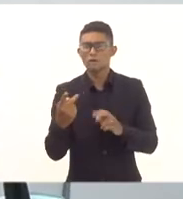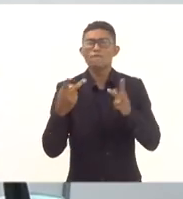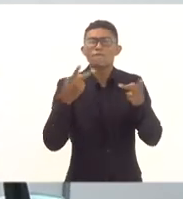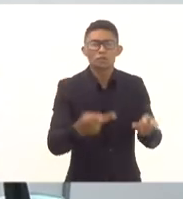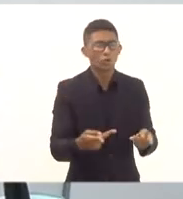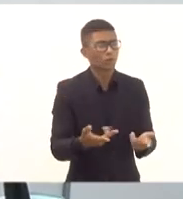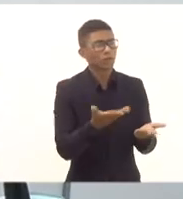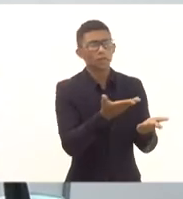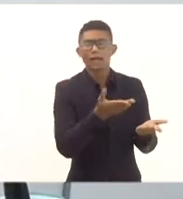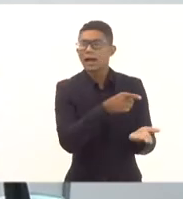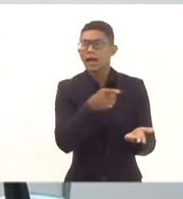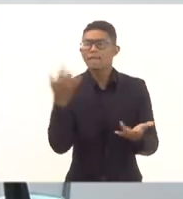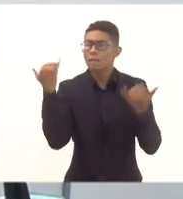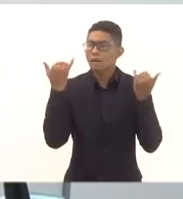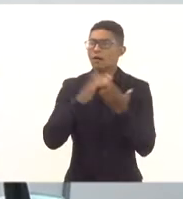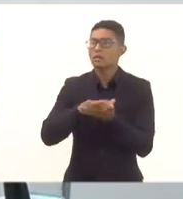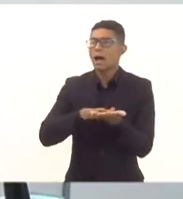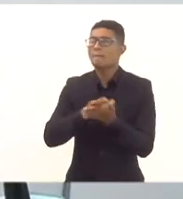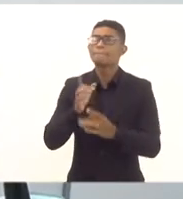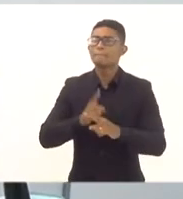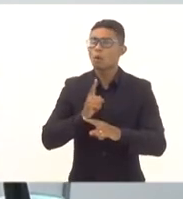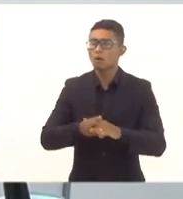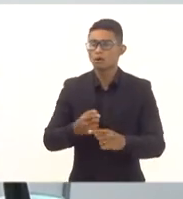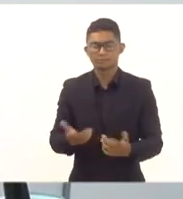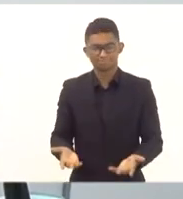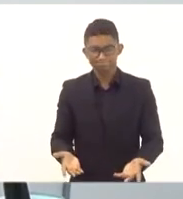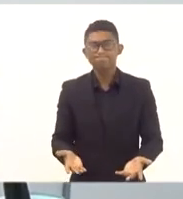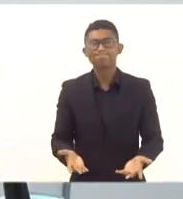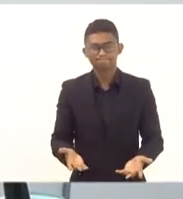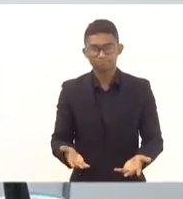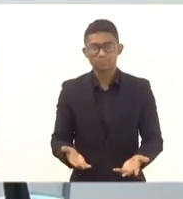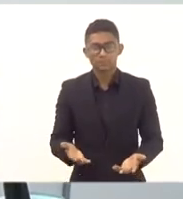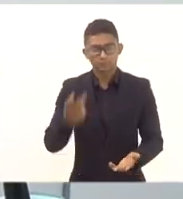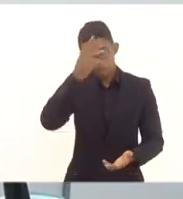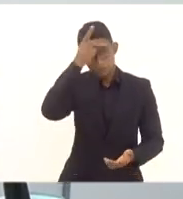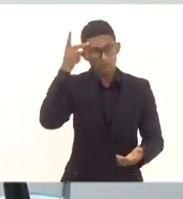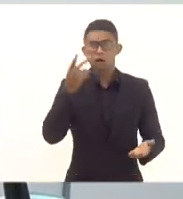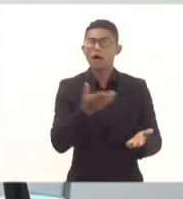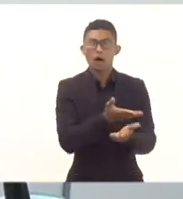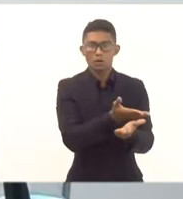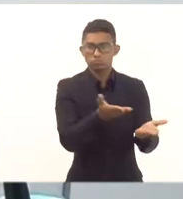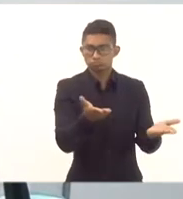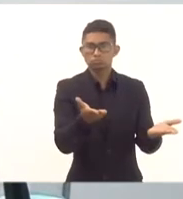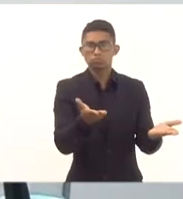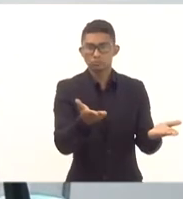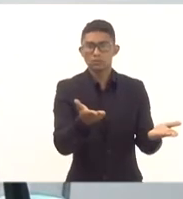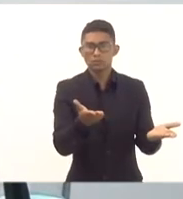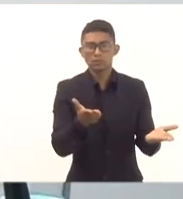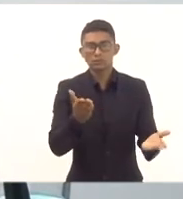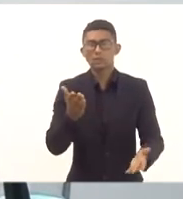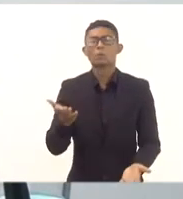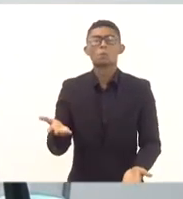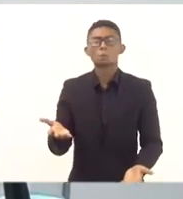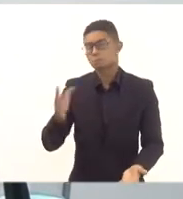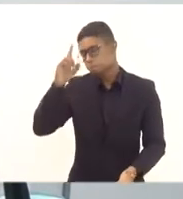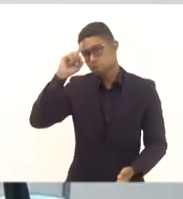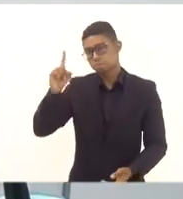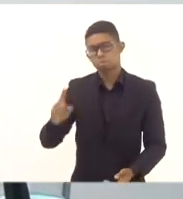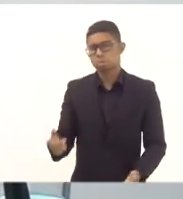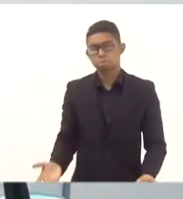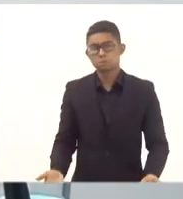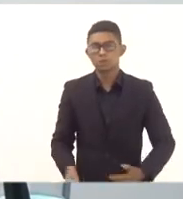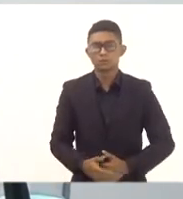era uma relação muito desproporcional do número de pessoas colocadas numa